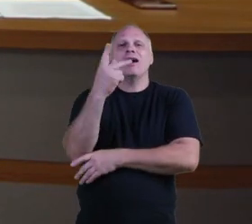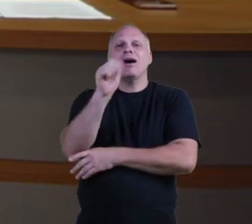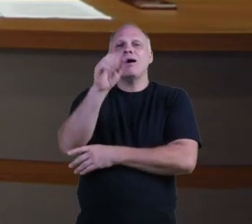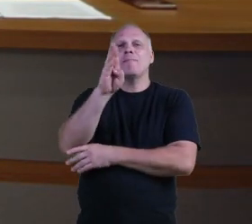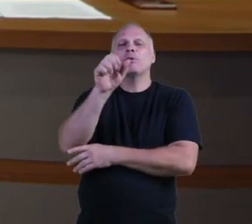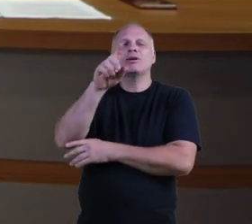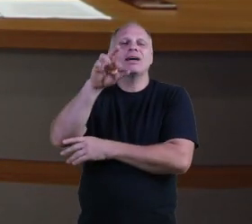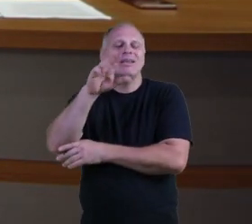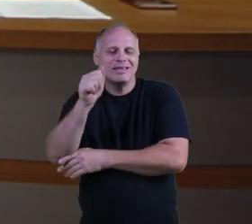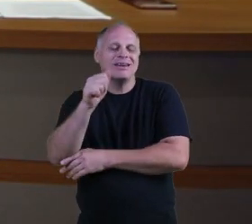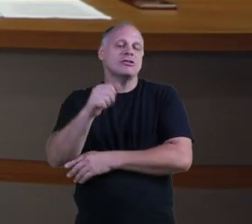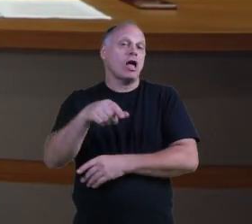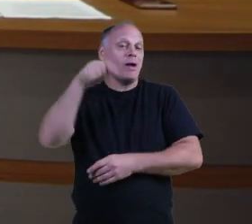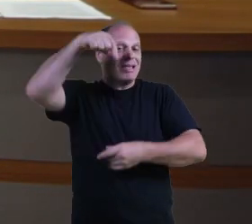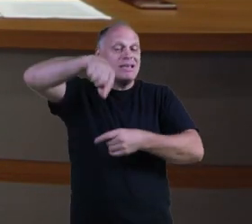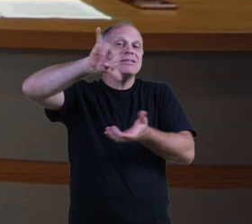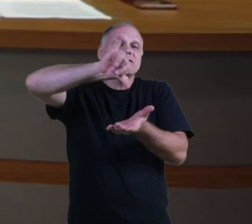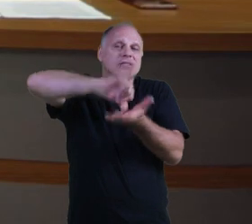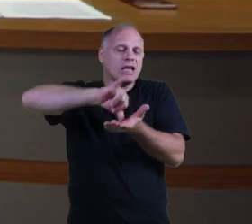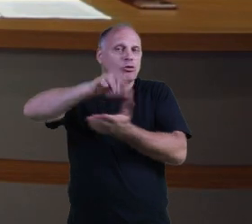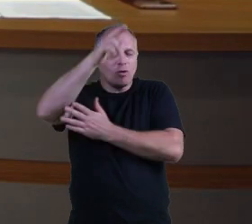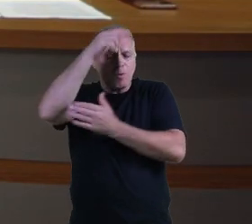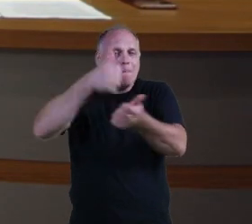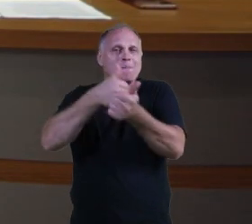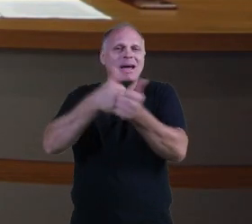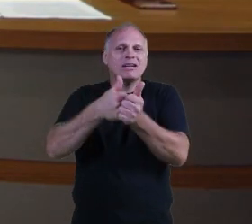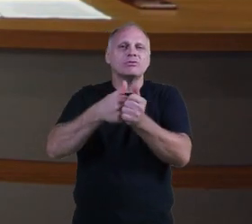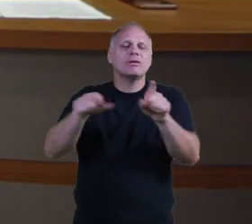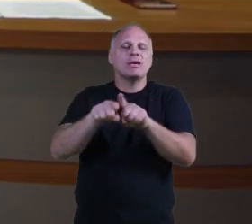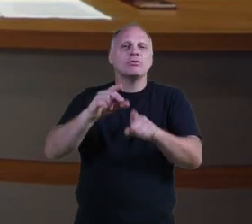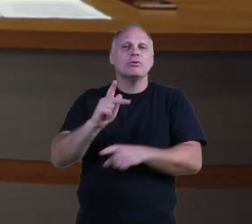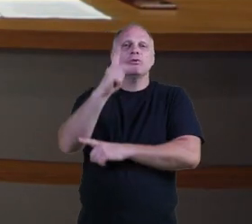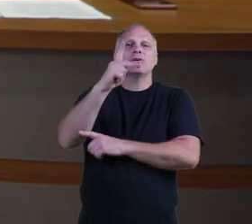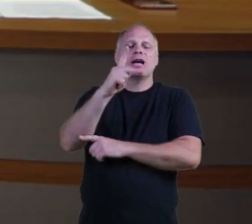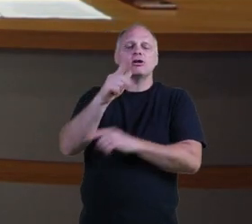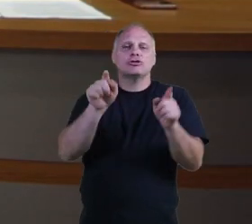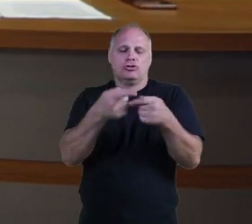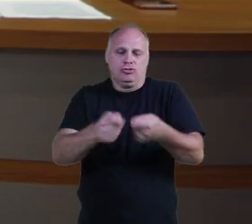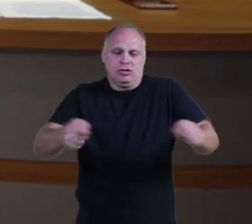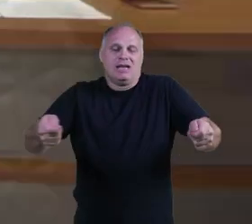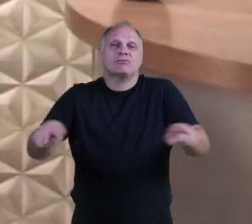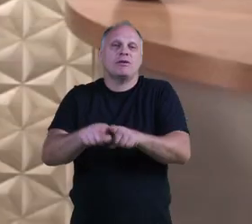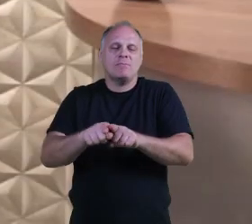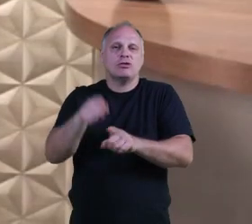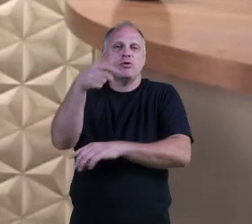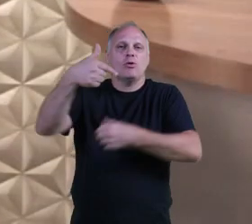ele, ô Giovanni, vamos tocar. Eu disse, então vamos fazer o seguinte, vamos unir o útil com o agradável.